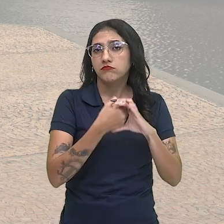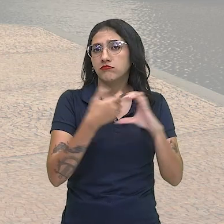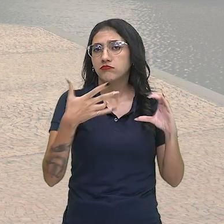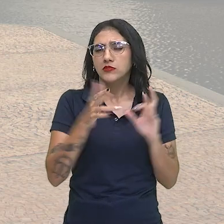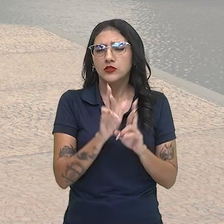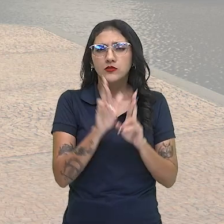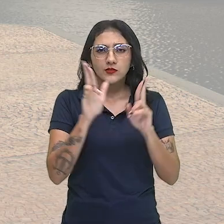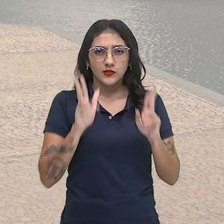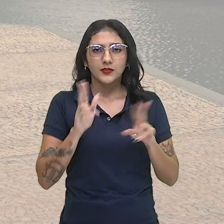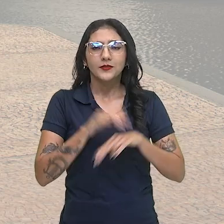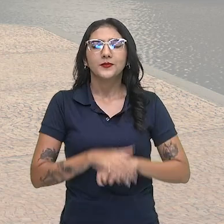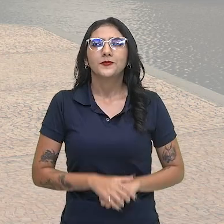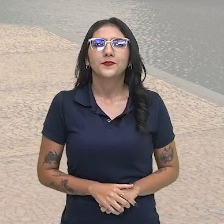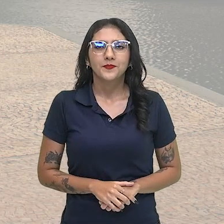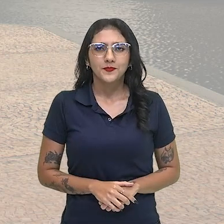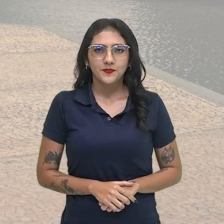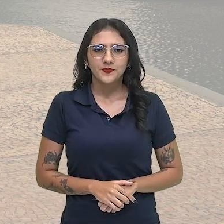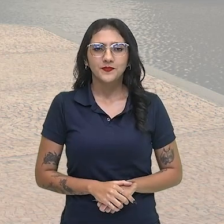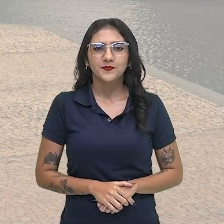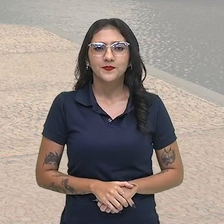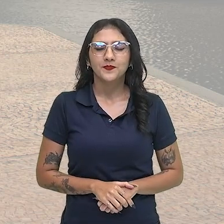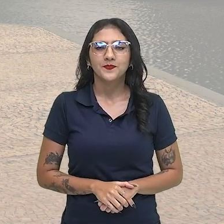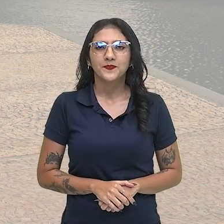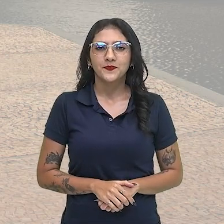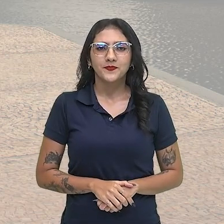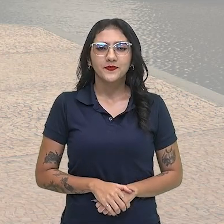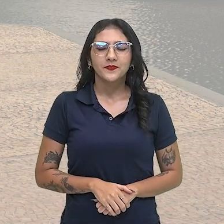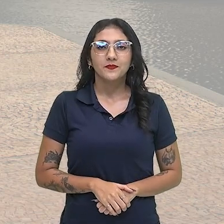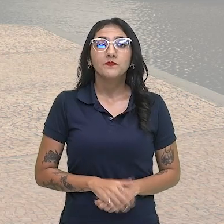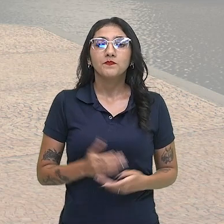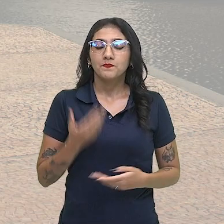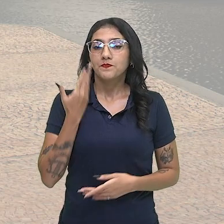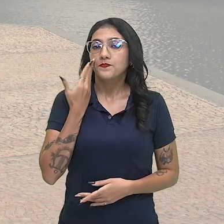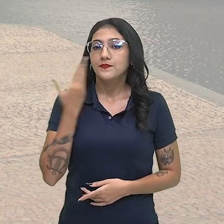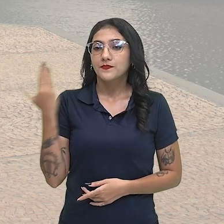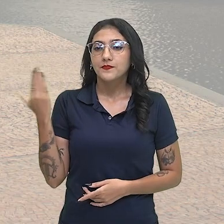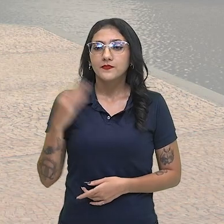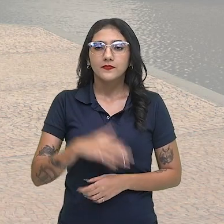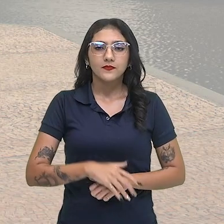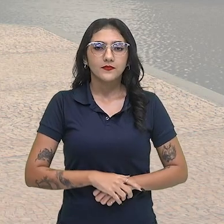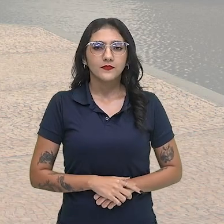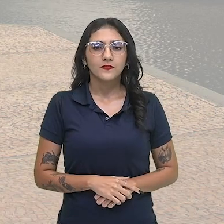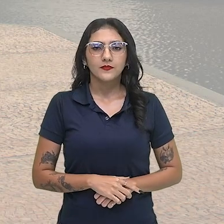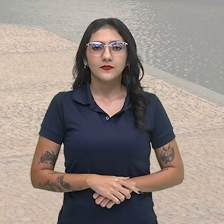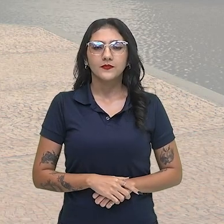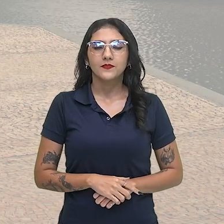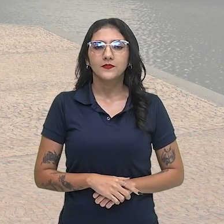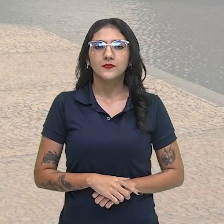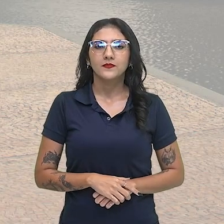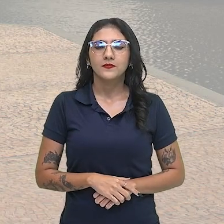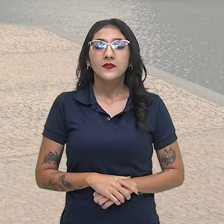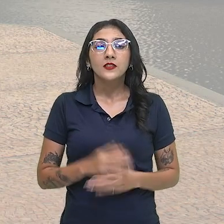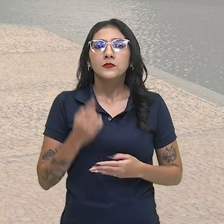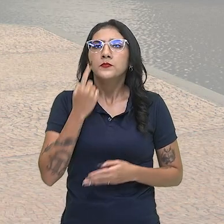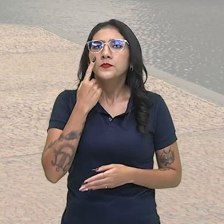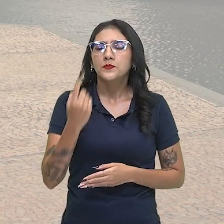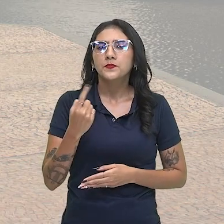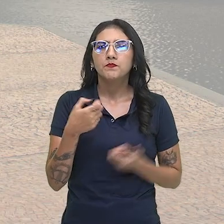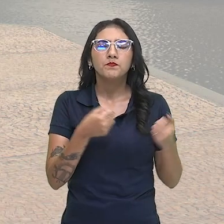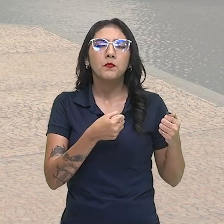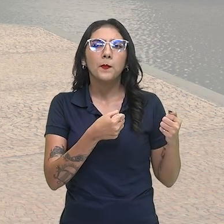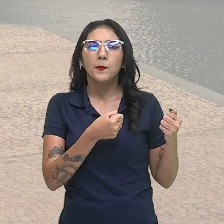não é isso? Muito bem, vamos então continuar. Então, vejam lá. O poder, vamos trabalhar o poder agora, né?